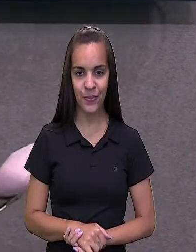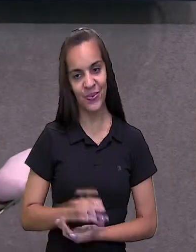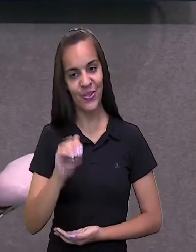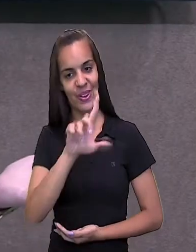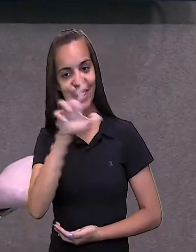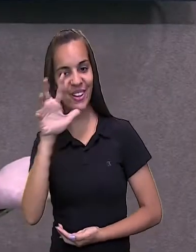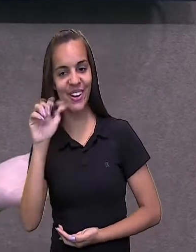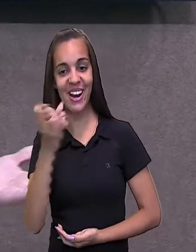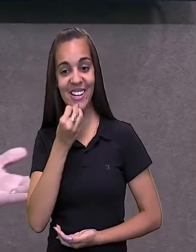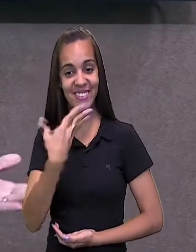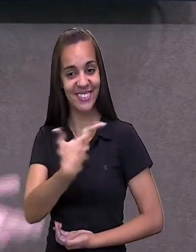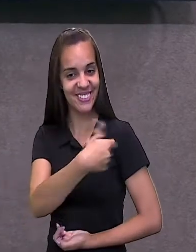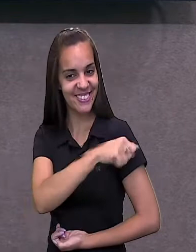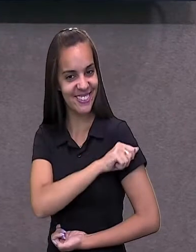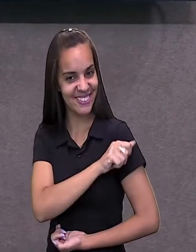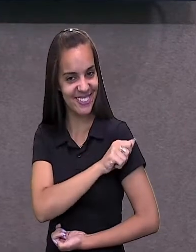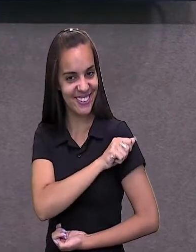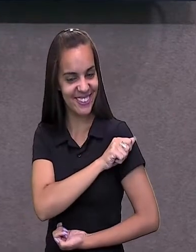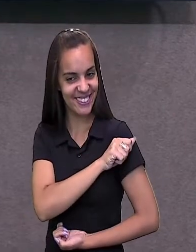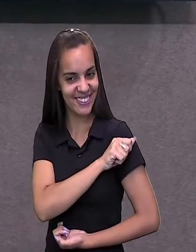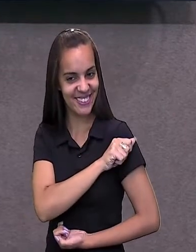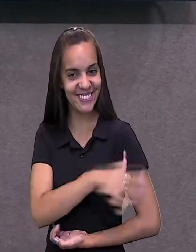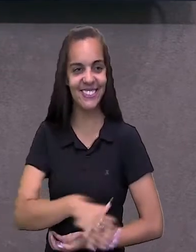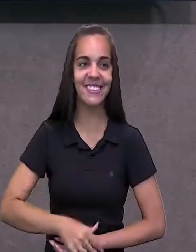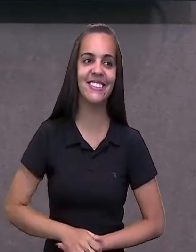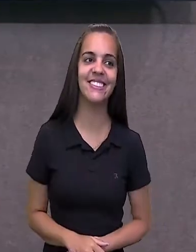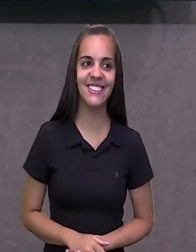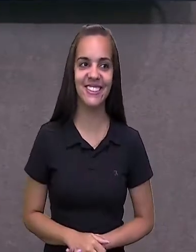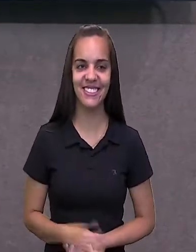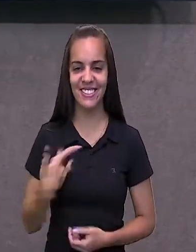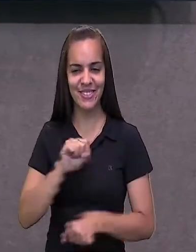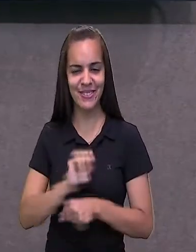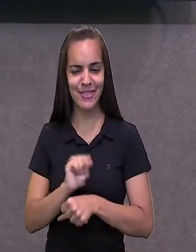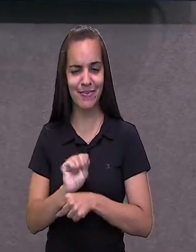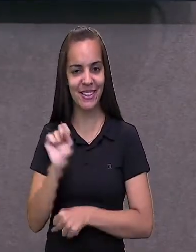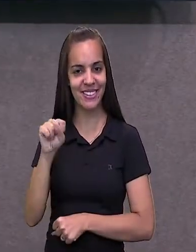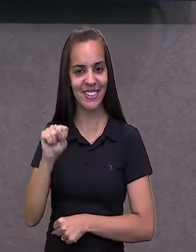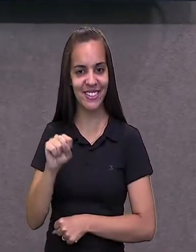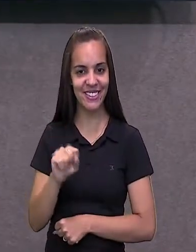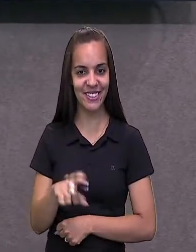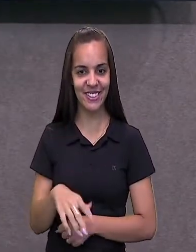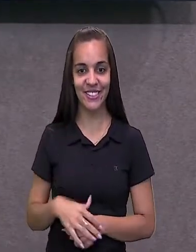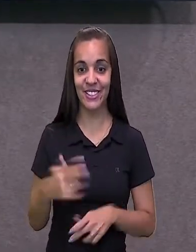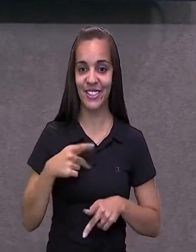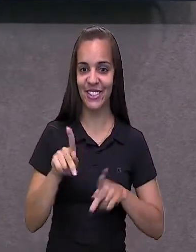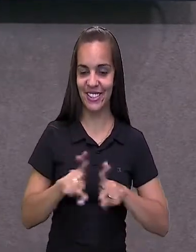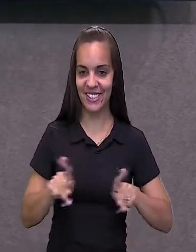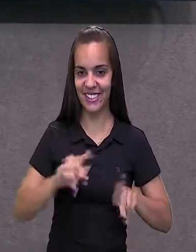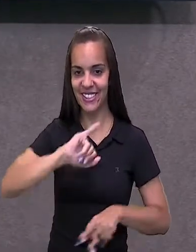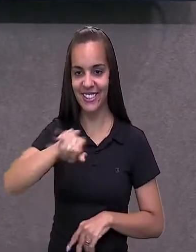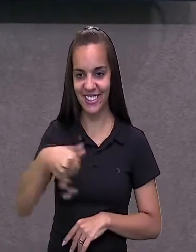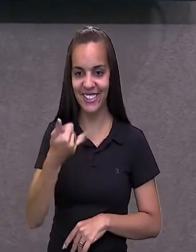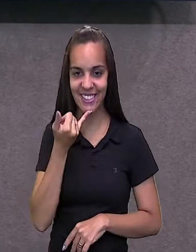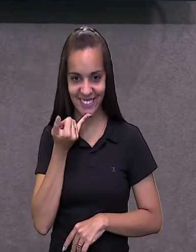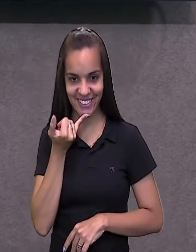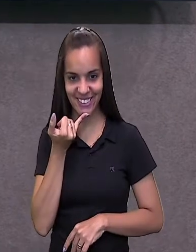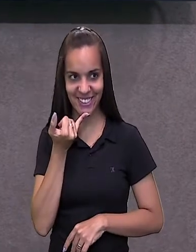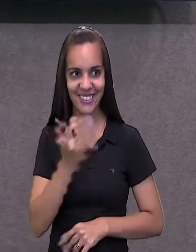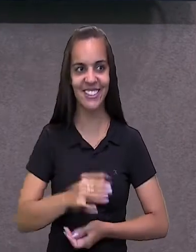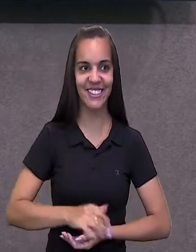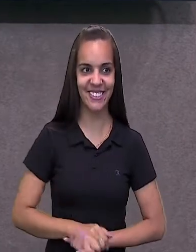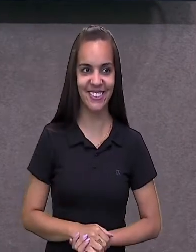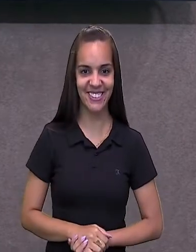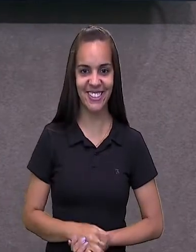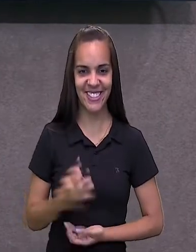Olá, estudantes! Tudo bem? Eu espero que sim. Eu sou a professora Juliana.